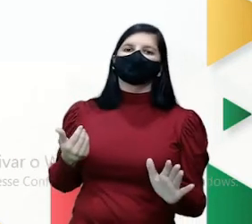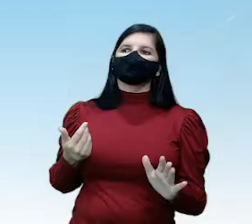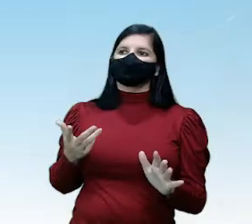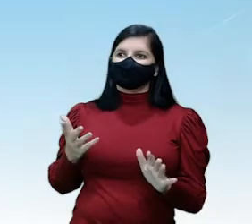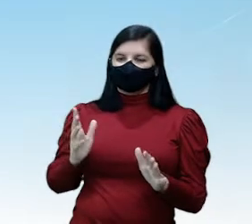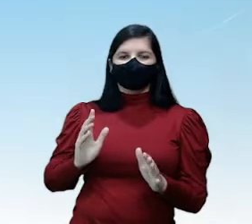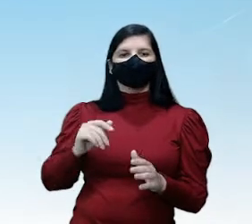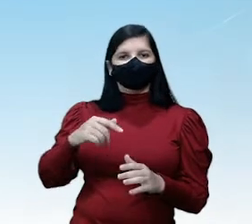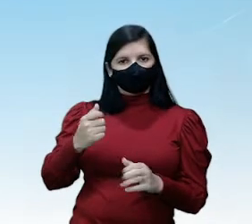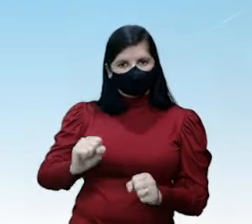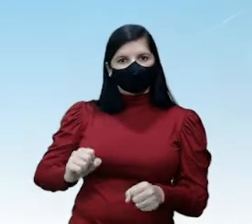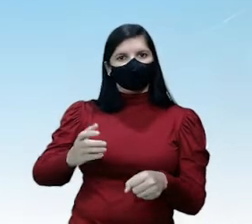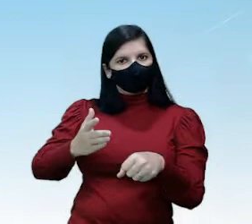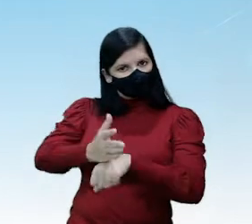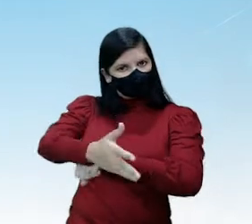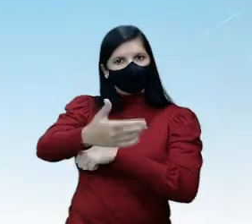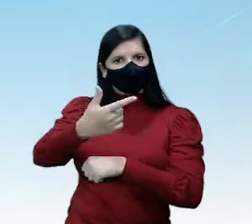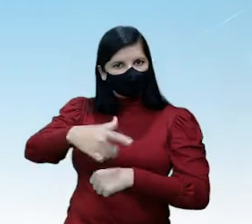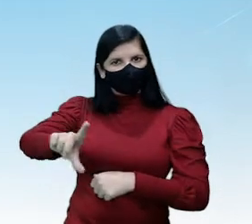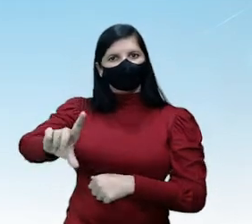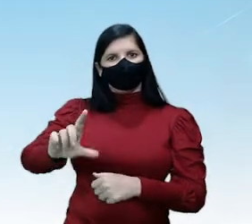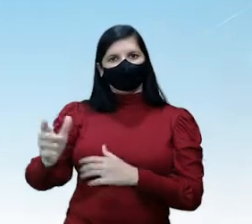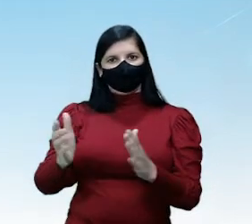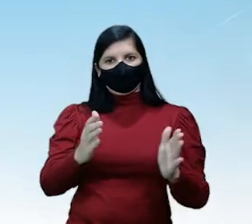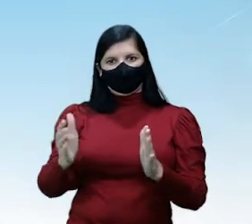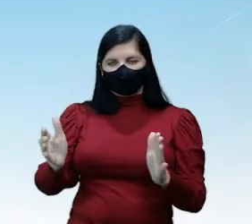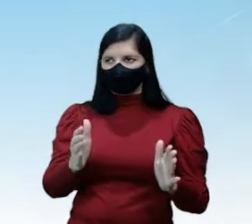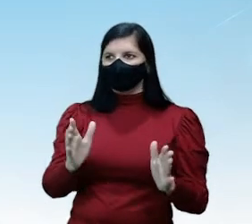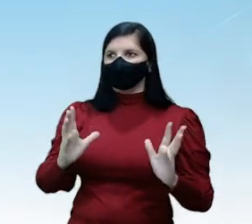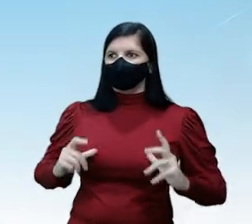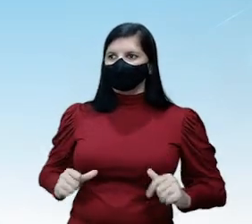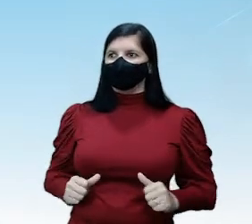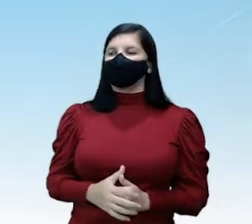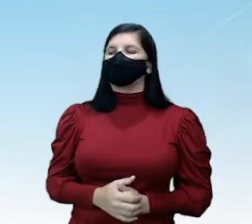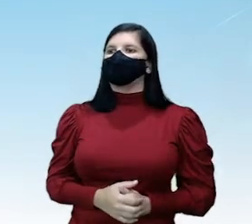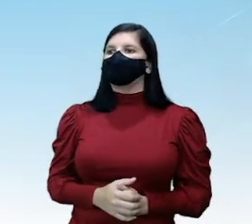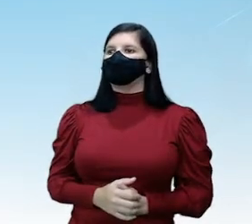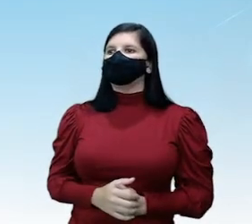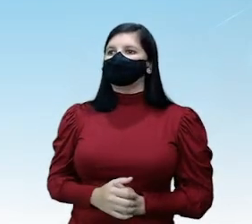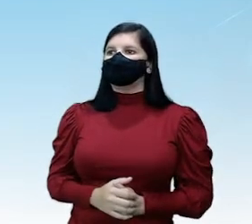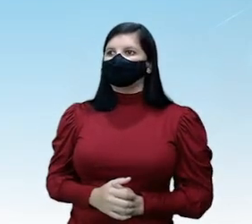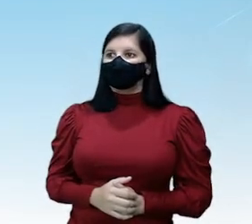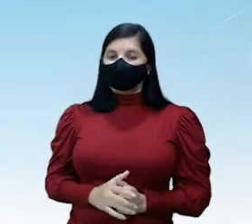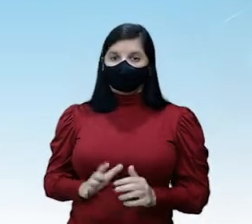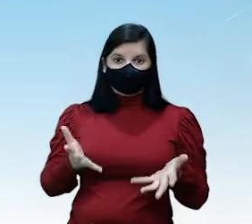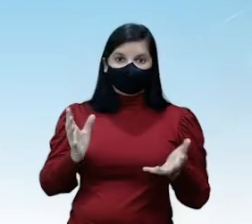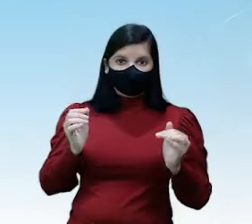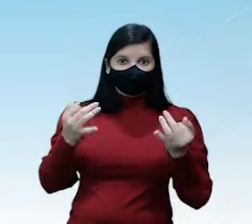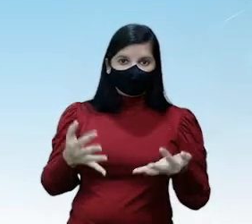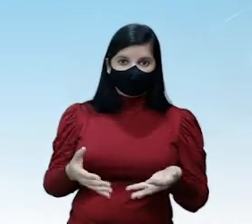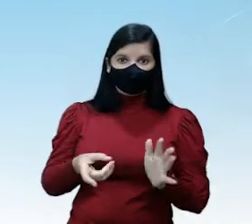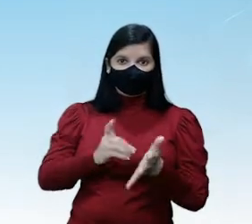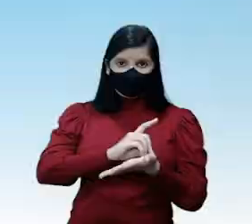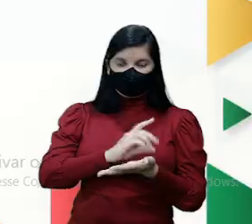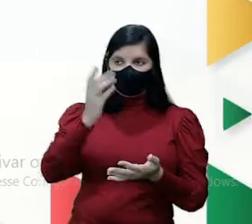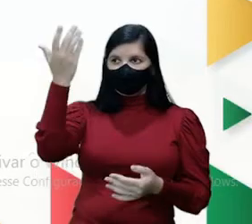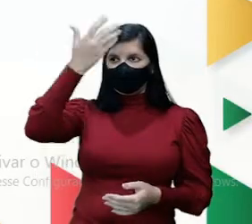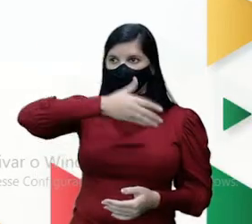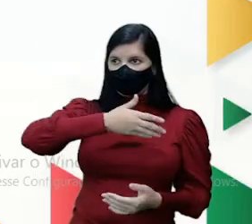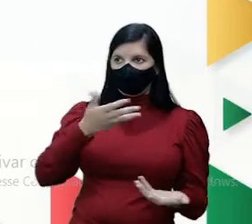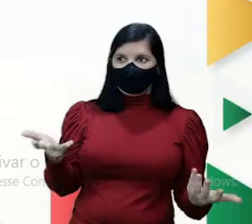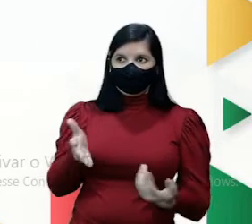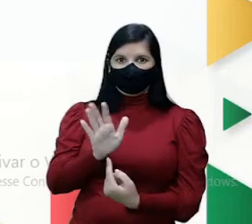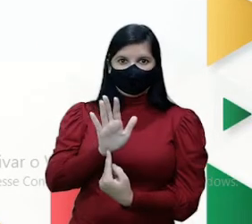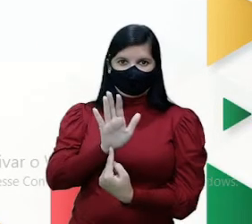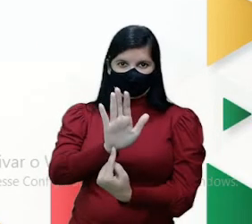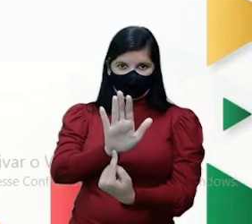as etapas seguintes aí do tratamento. Bom, tudo que eu falei agora está justamente aí presente